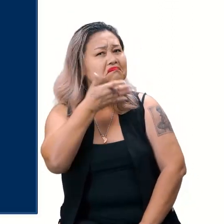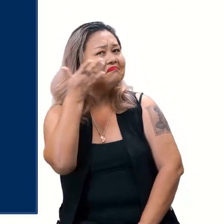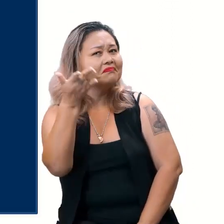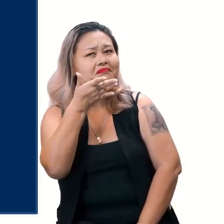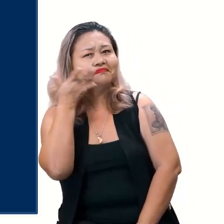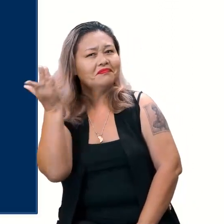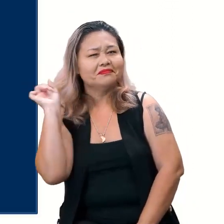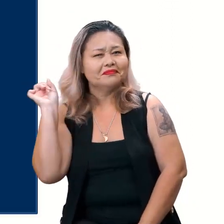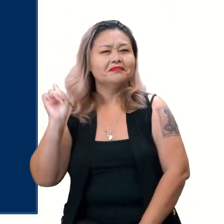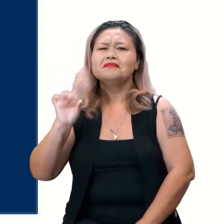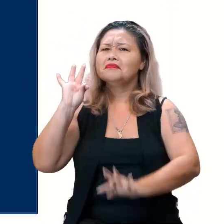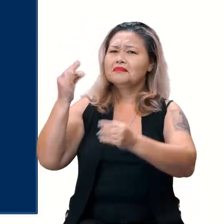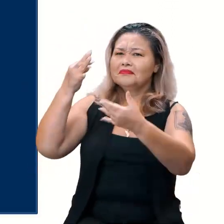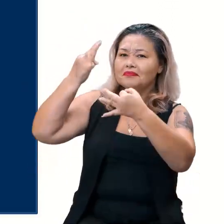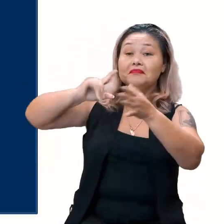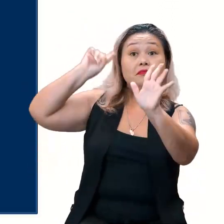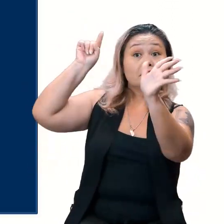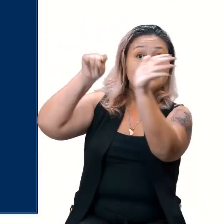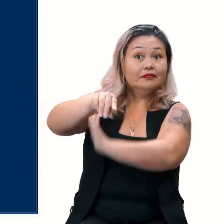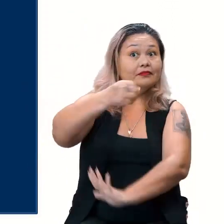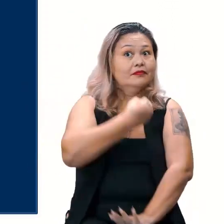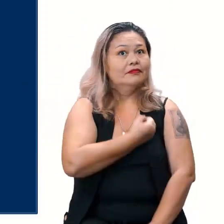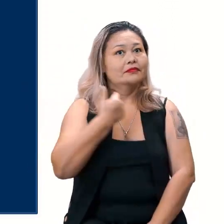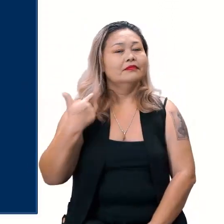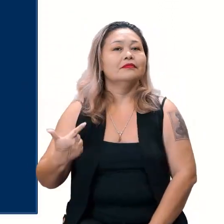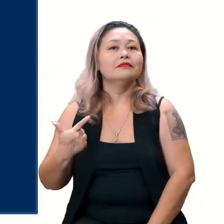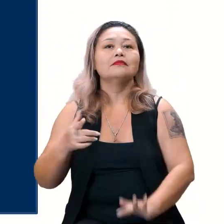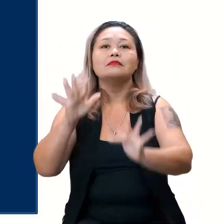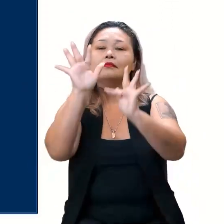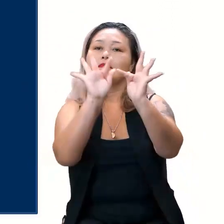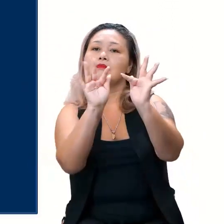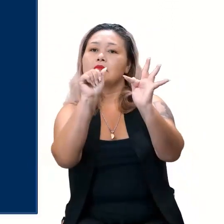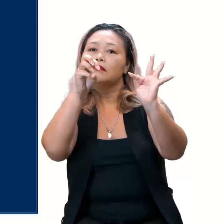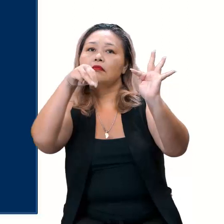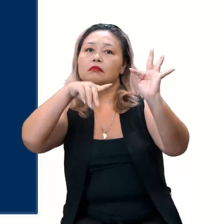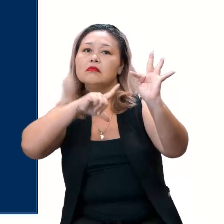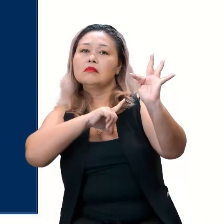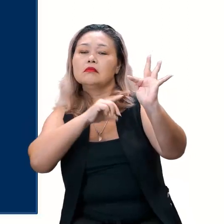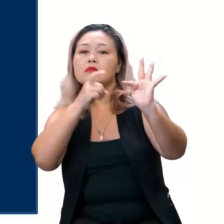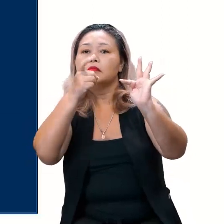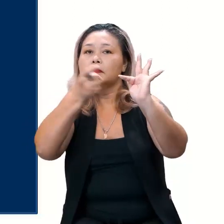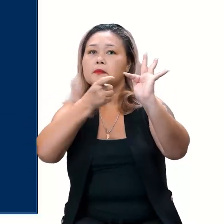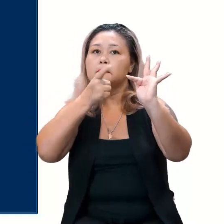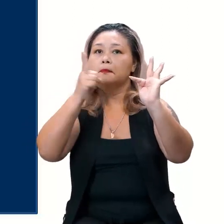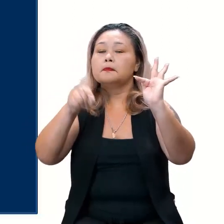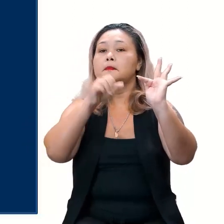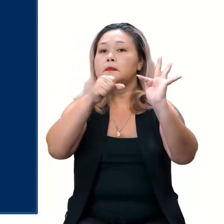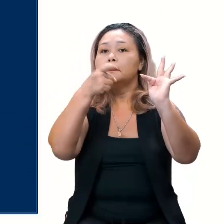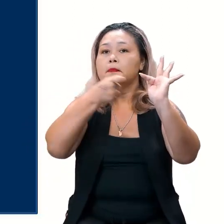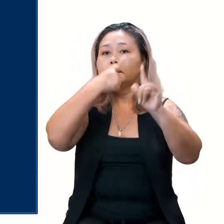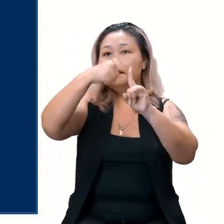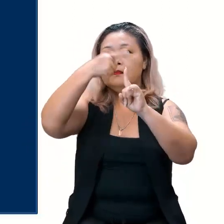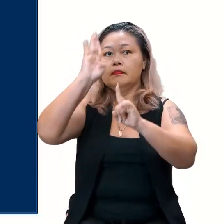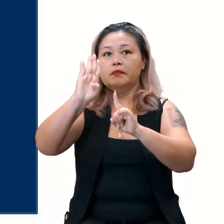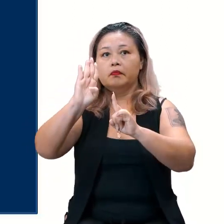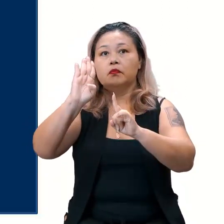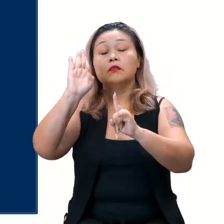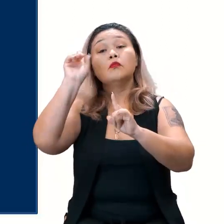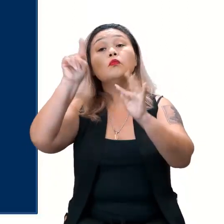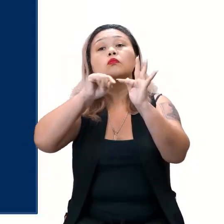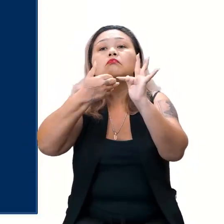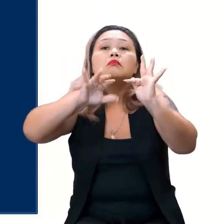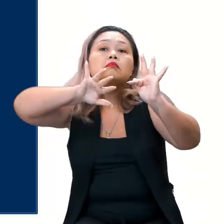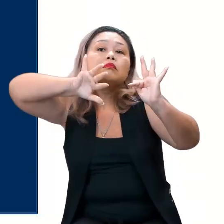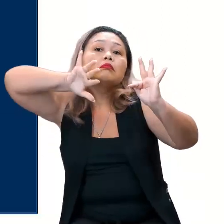mundo acertou essa, então vamos à pergunta de número 2. Na função afim, f de x igual a ax mais b, o